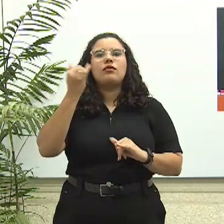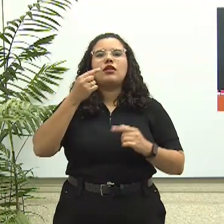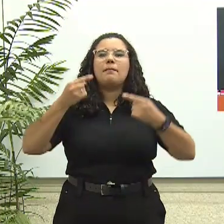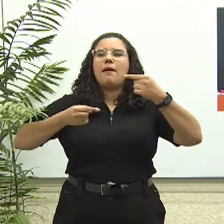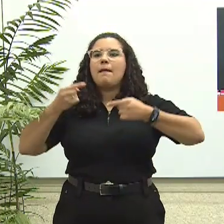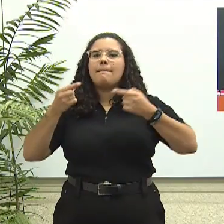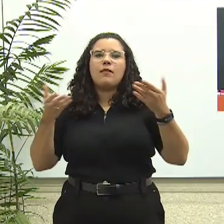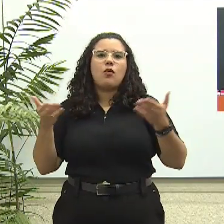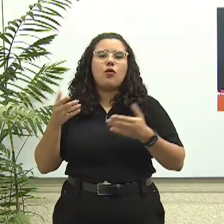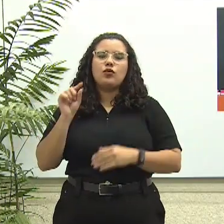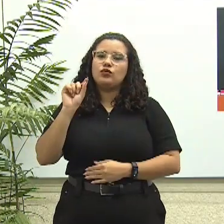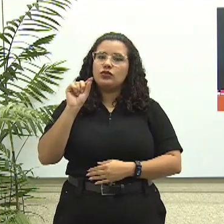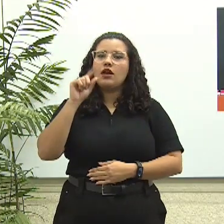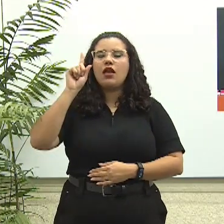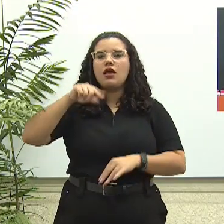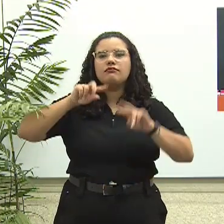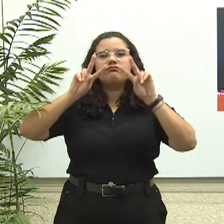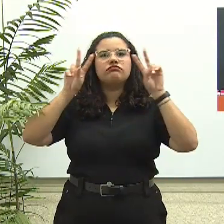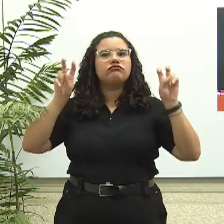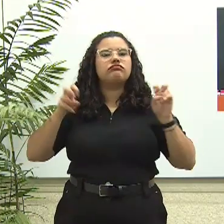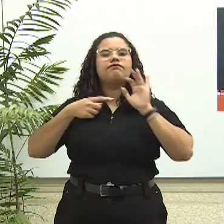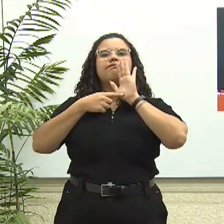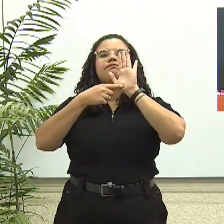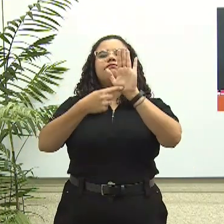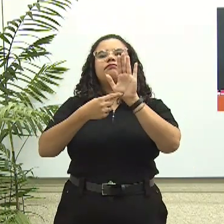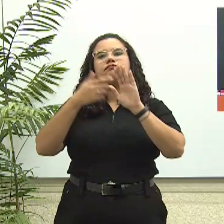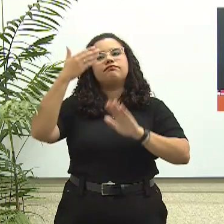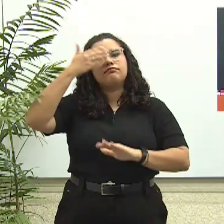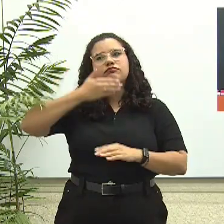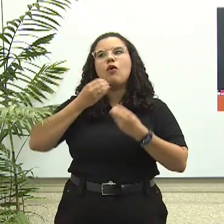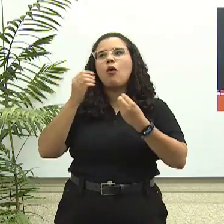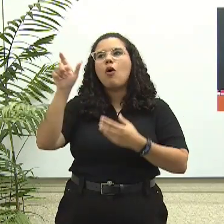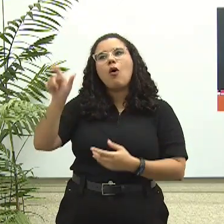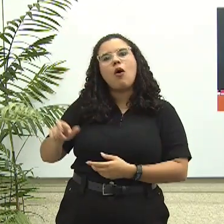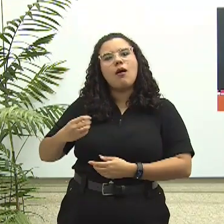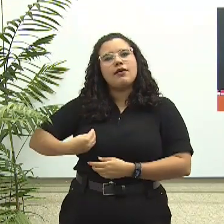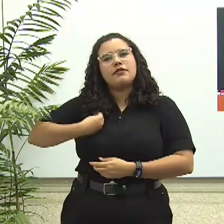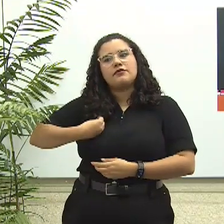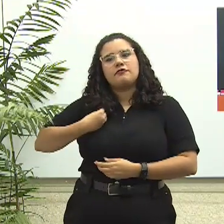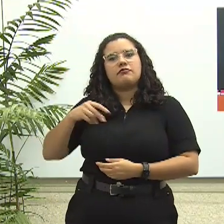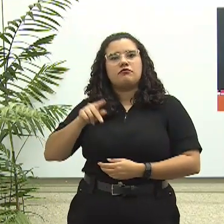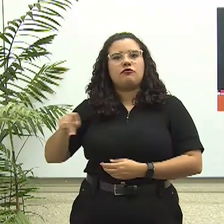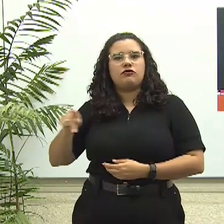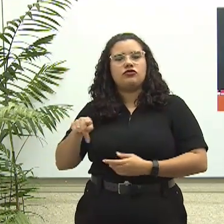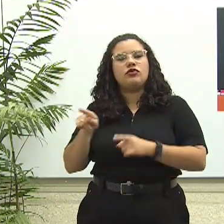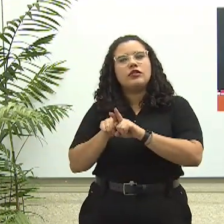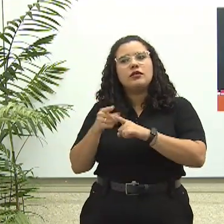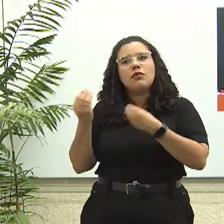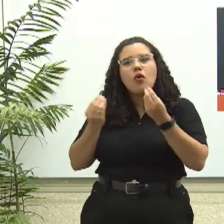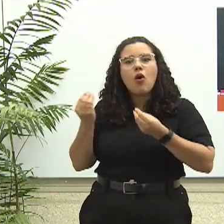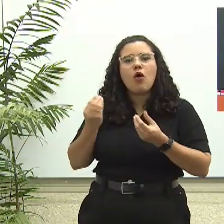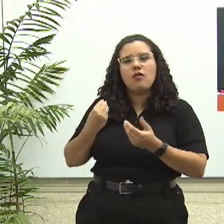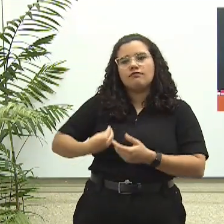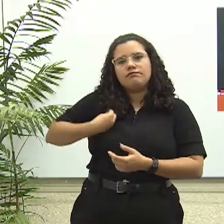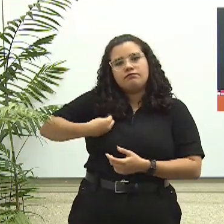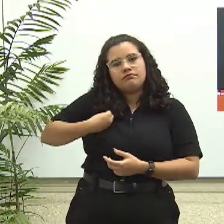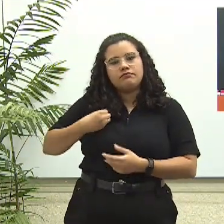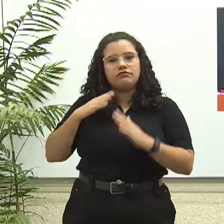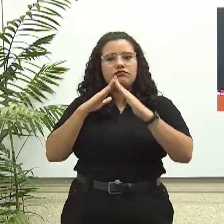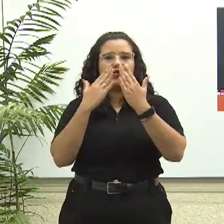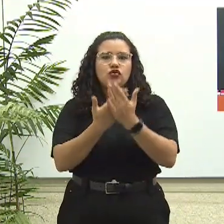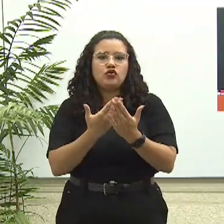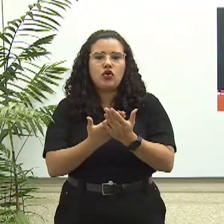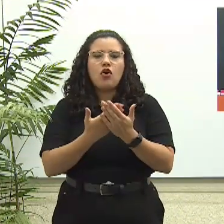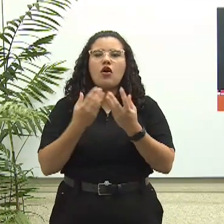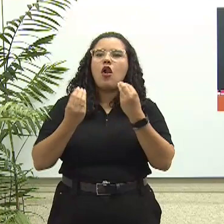questão é uma questão que coloca em cheque a existência do professor coloca em cheque a existência da escola coloc em cheque